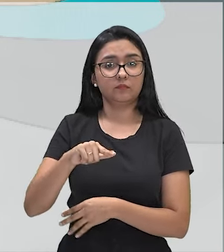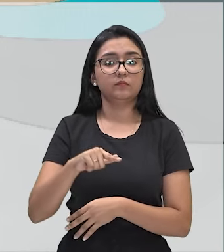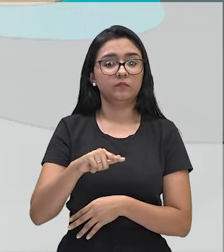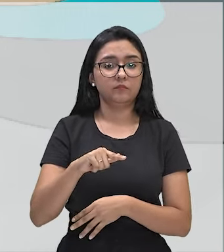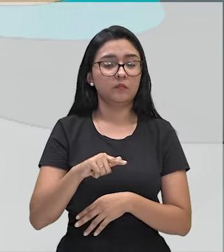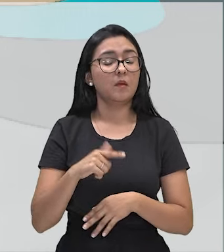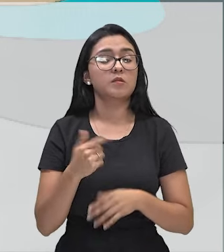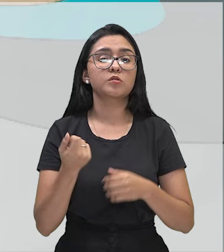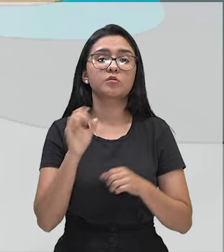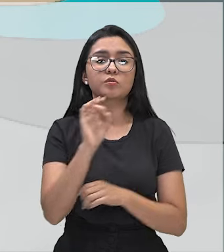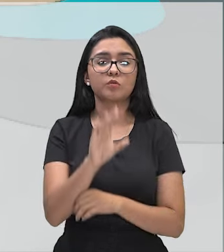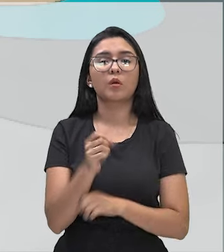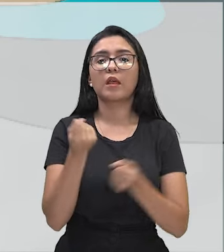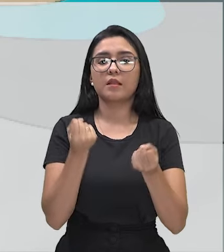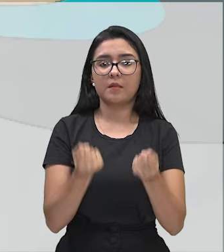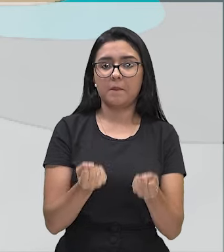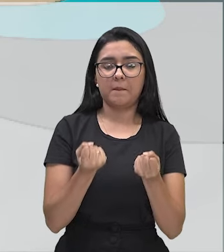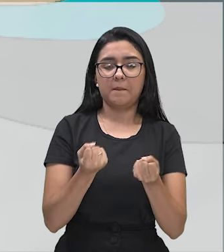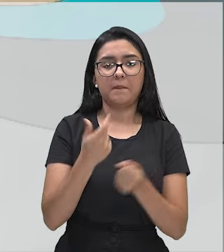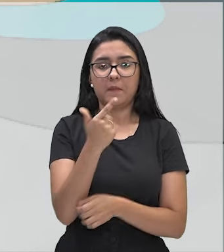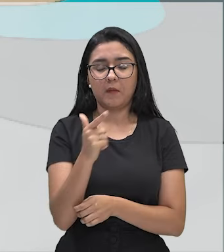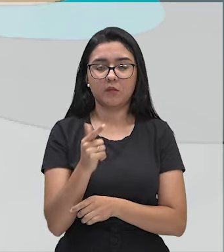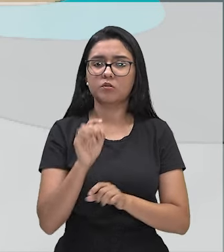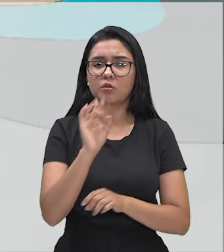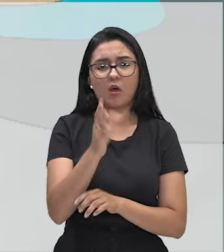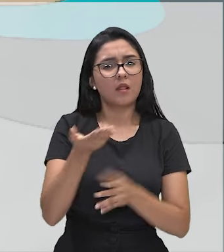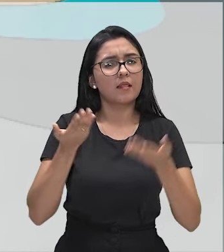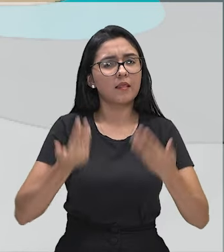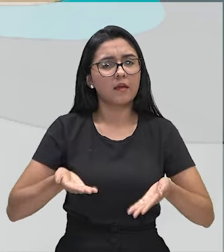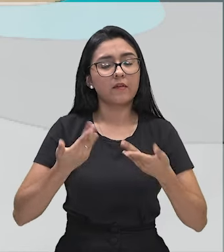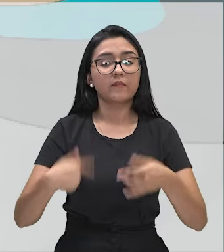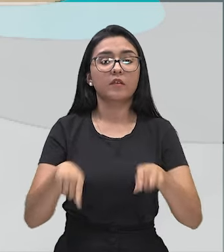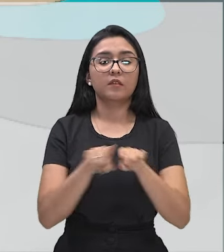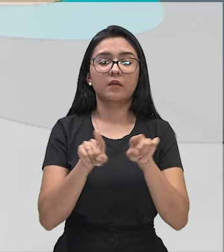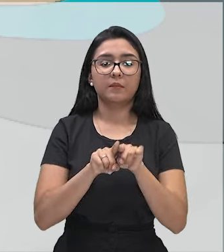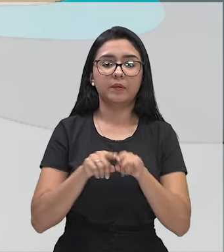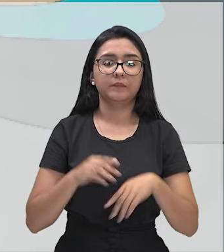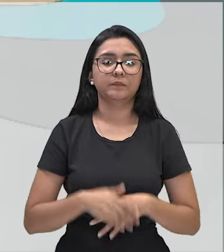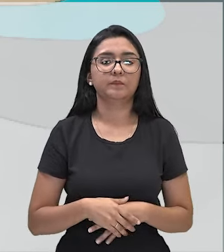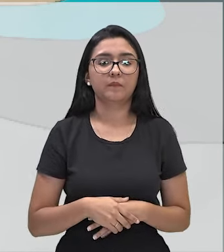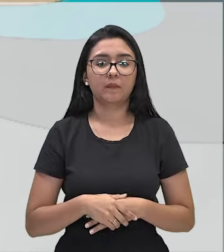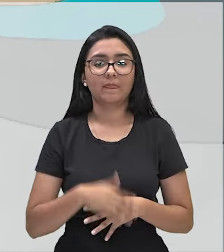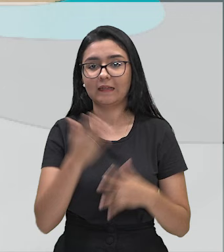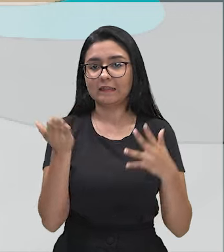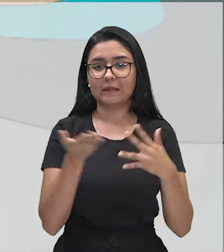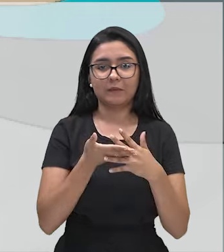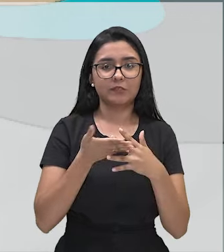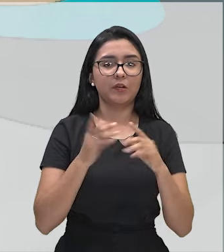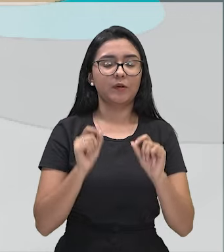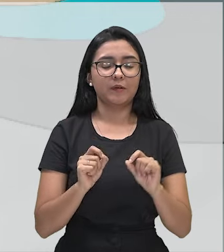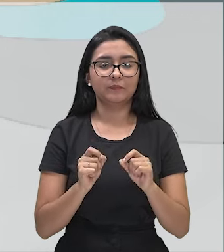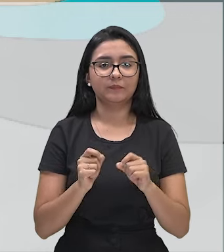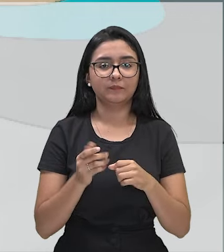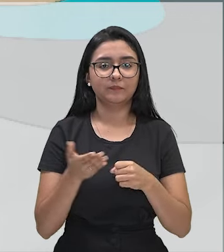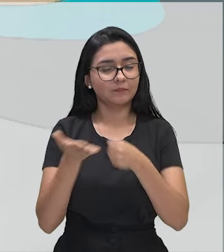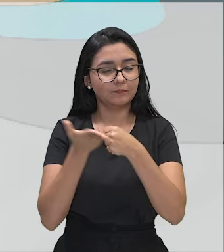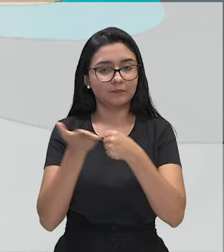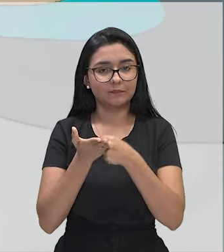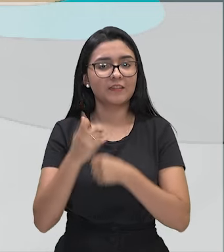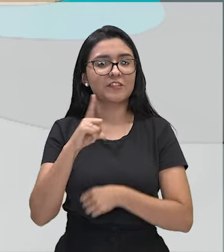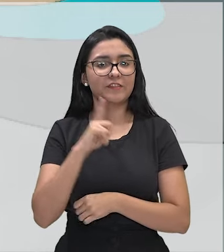carga ou com carga leve Ok intermediário que já é aquele atleta que já tem uma certa